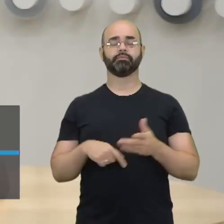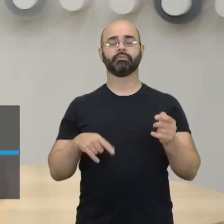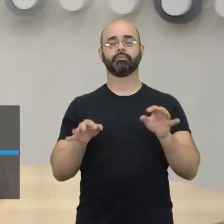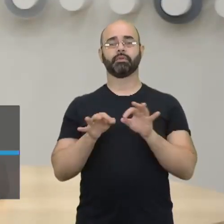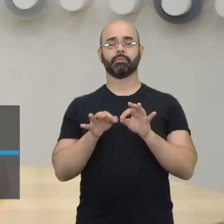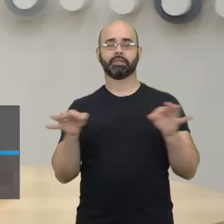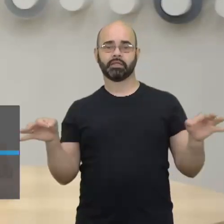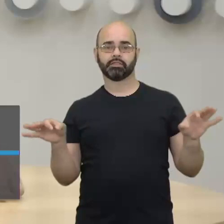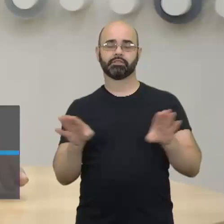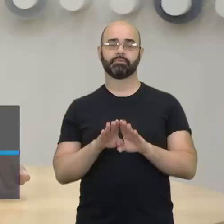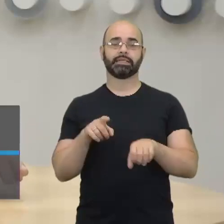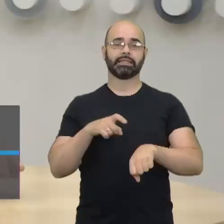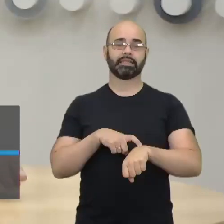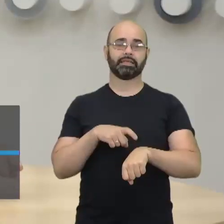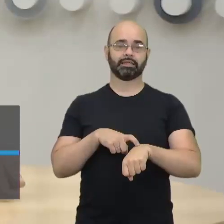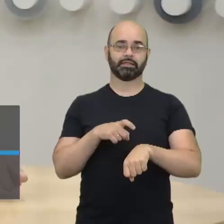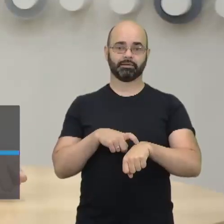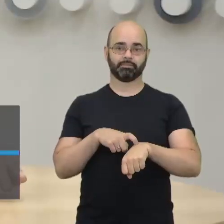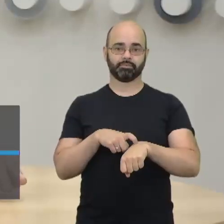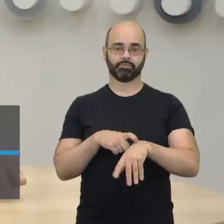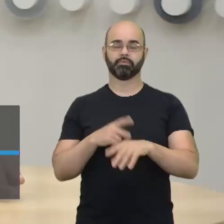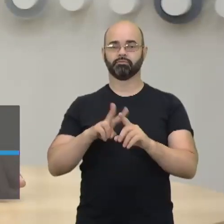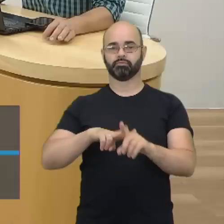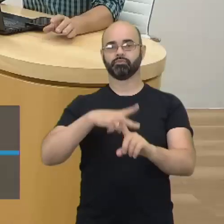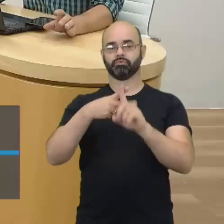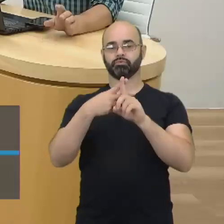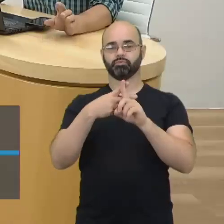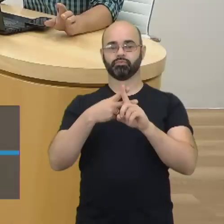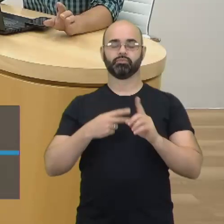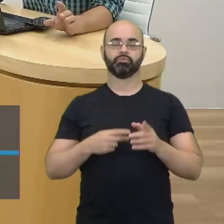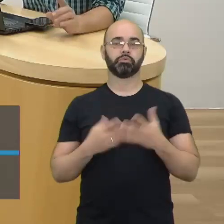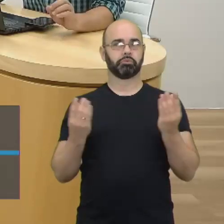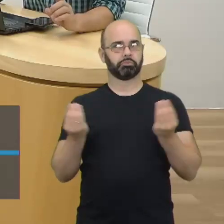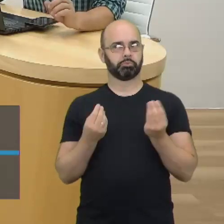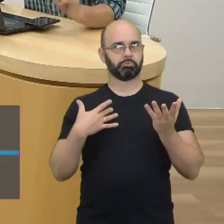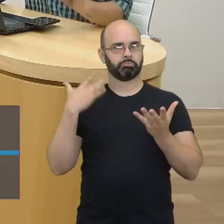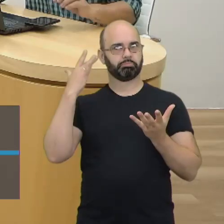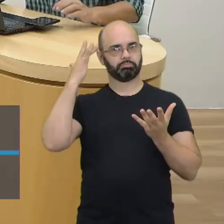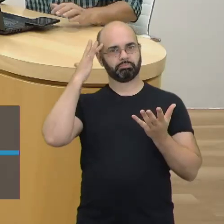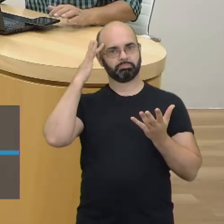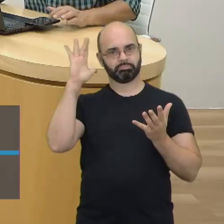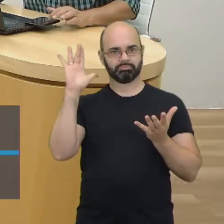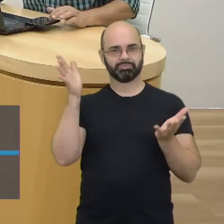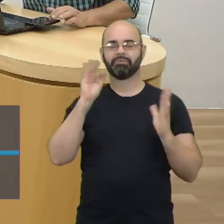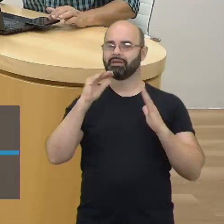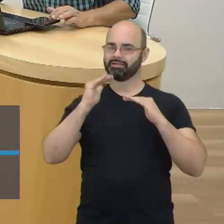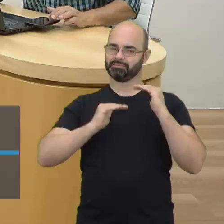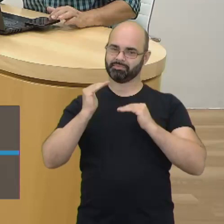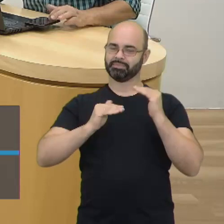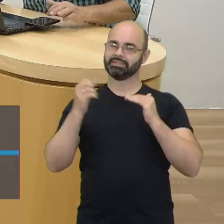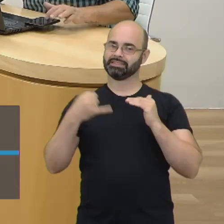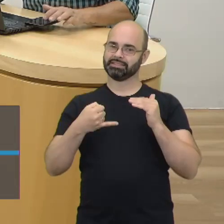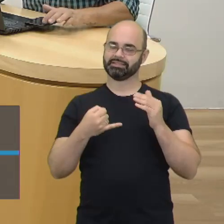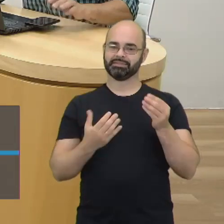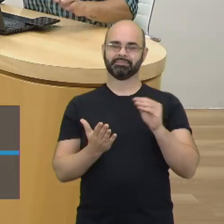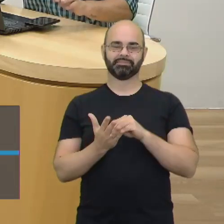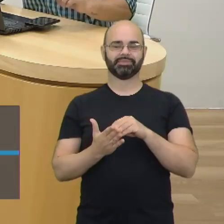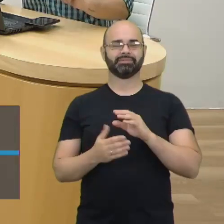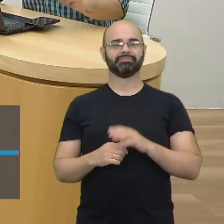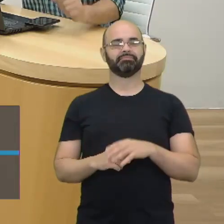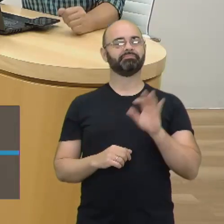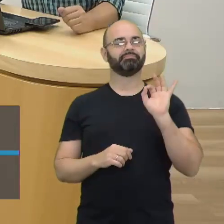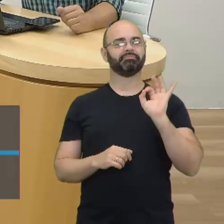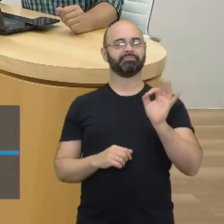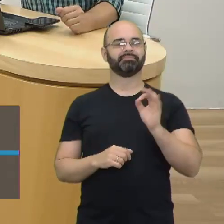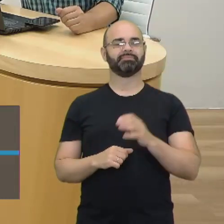o tempo a seguir vale o dobro. Não sei o que ele quis dizer com isso, mas são proporcionais, ele disse aí, tá certo? E é